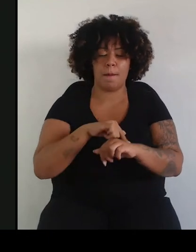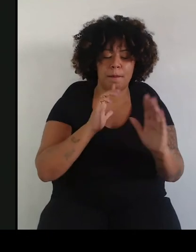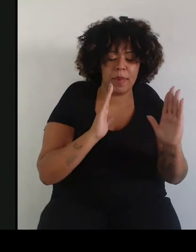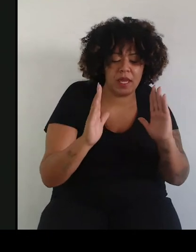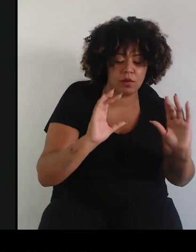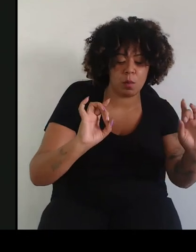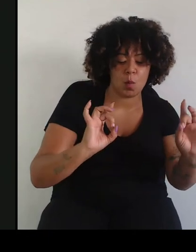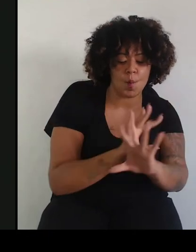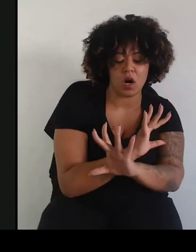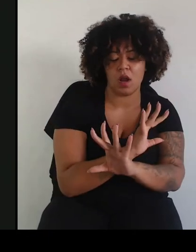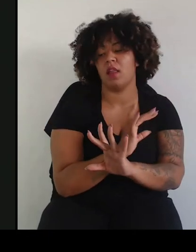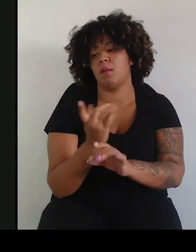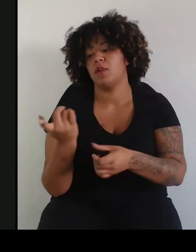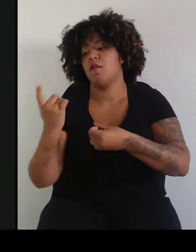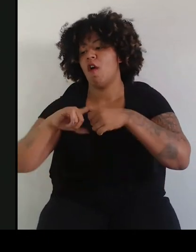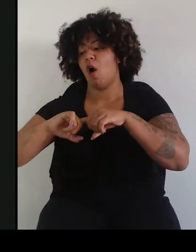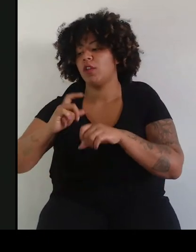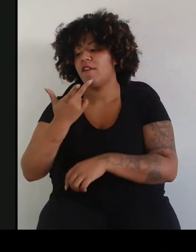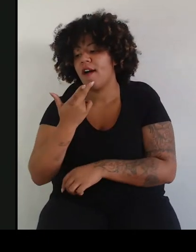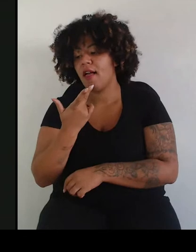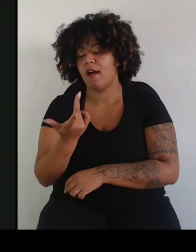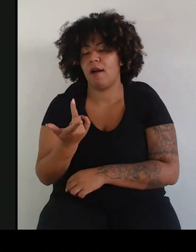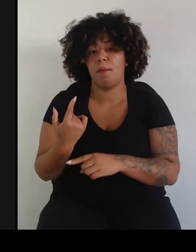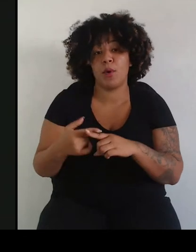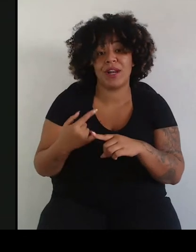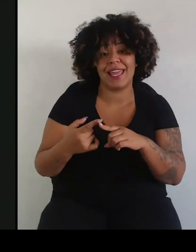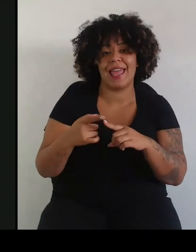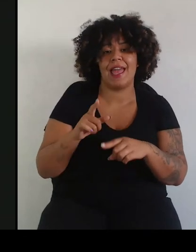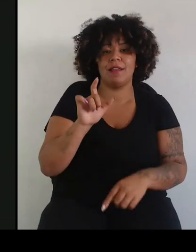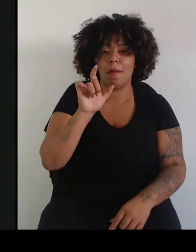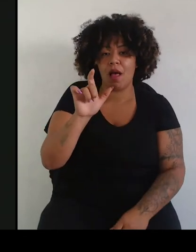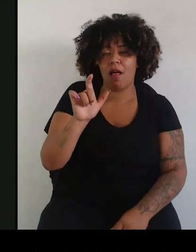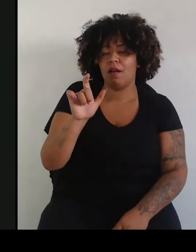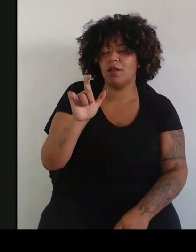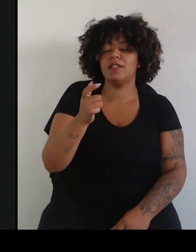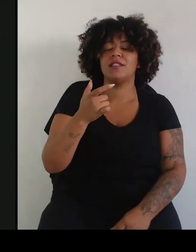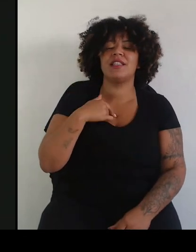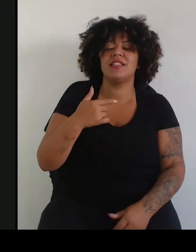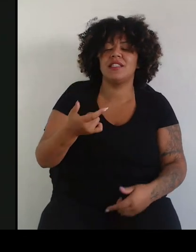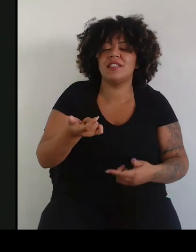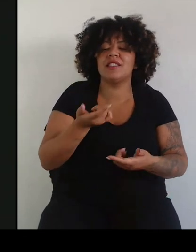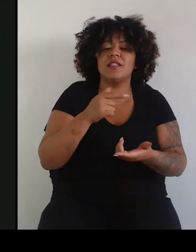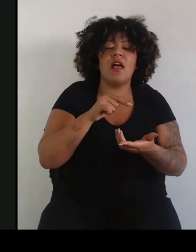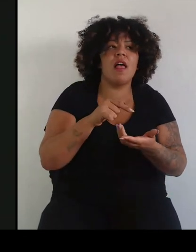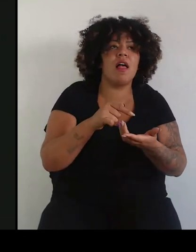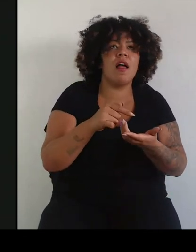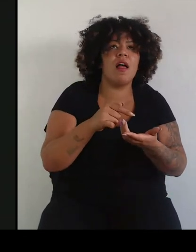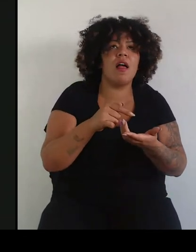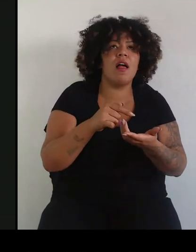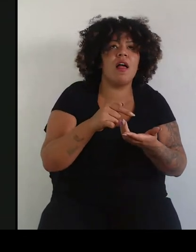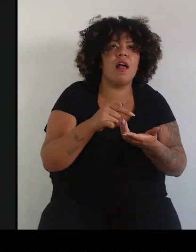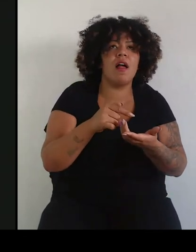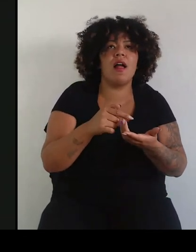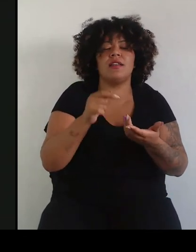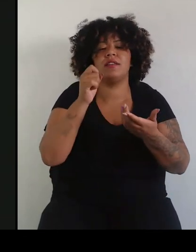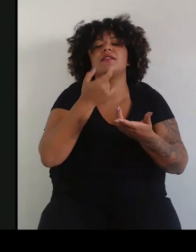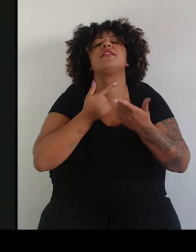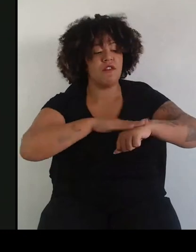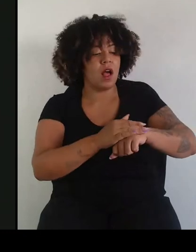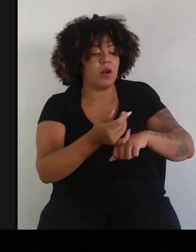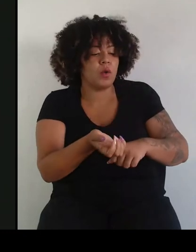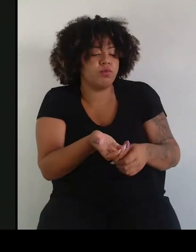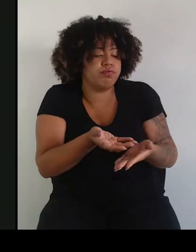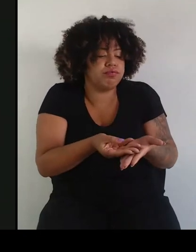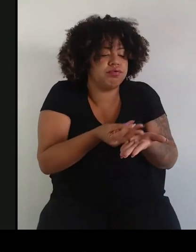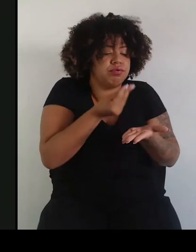antropofagia é invenção cada artista deve desenvolver seu próprio conceito isso